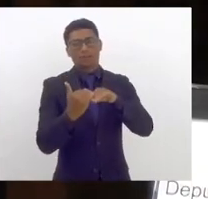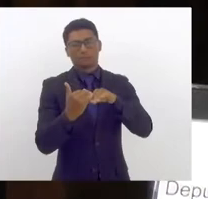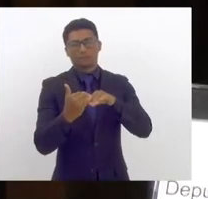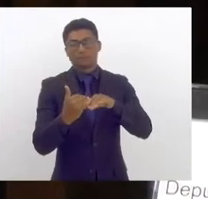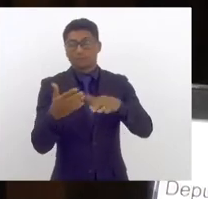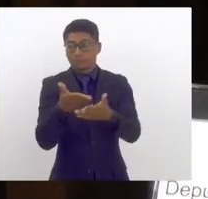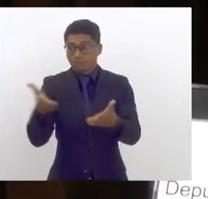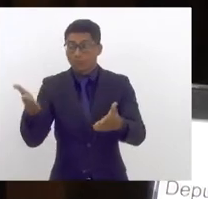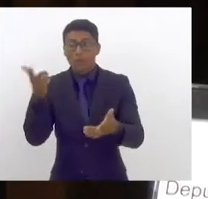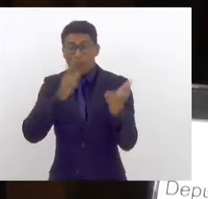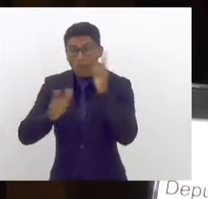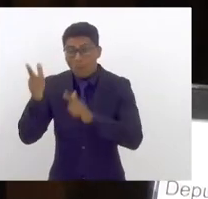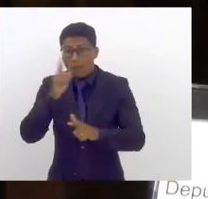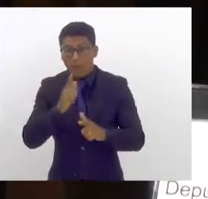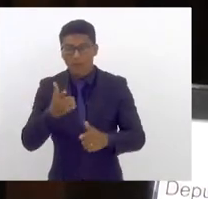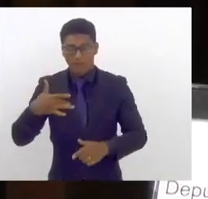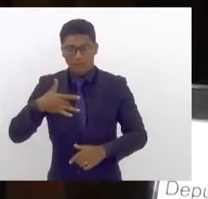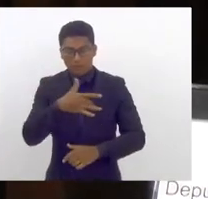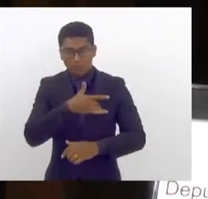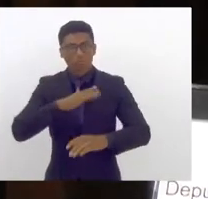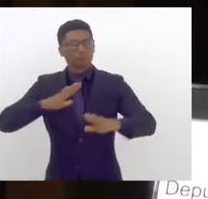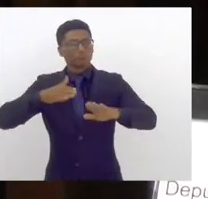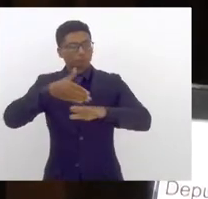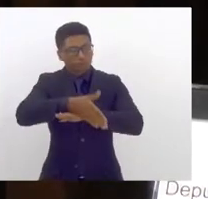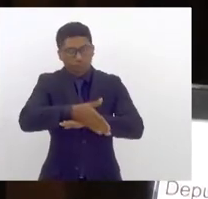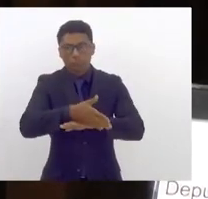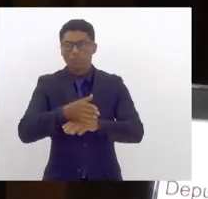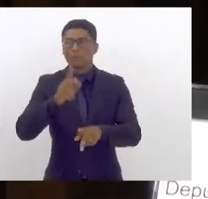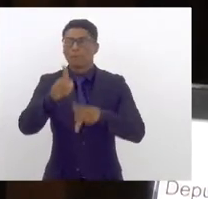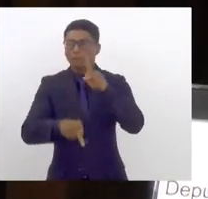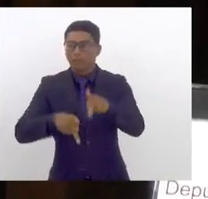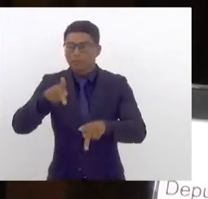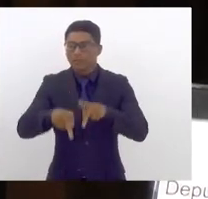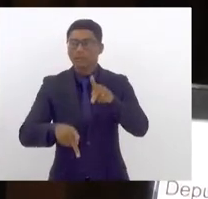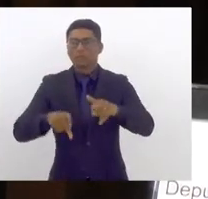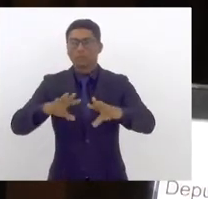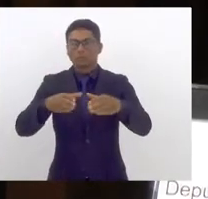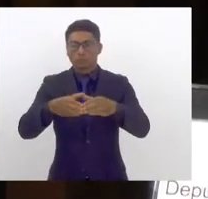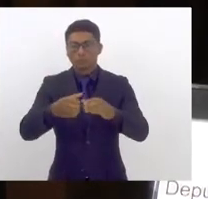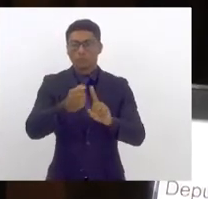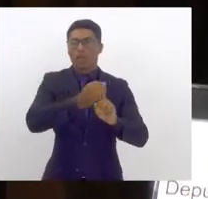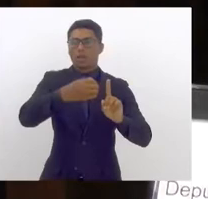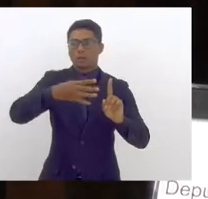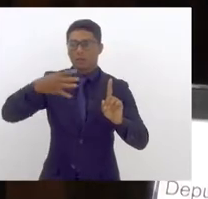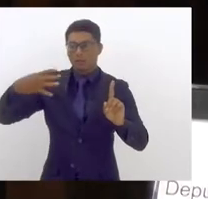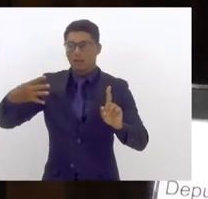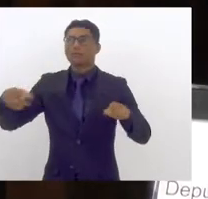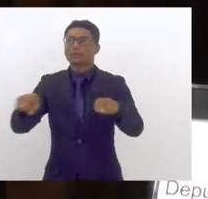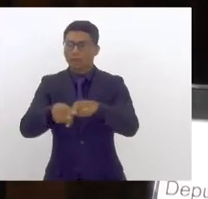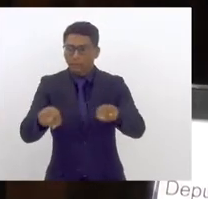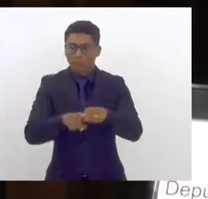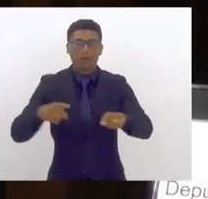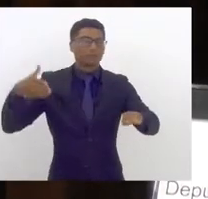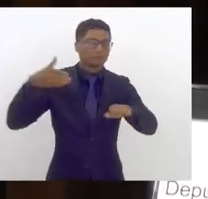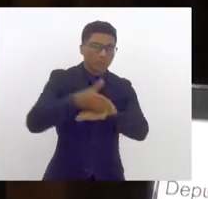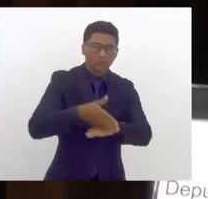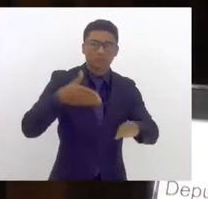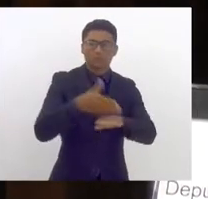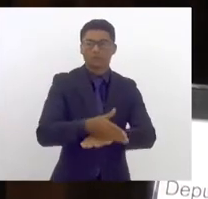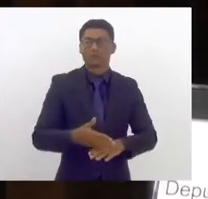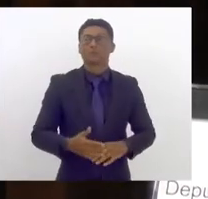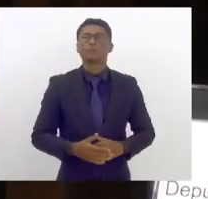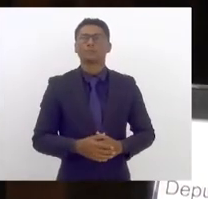garantindo também acesso para a população lgbtqia mais por quem